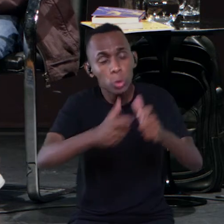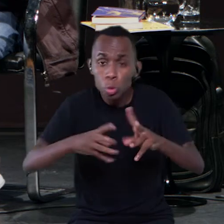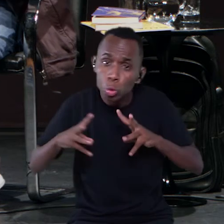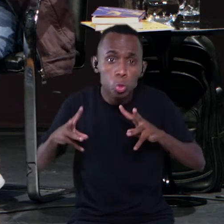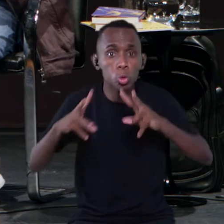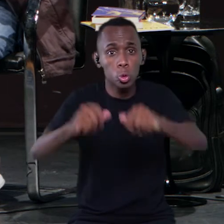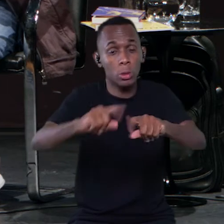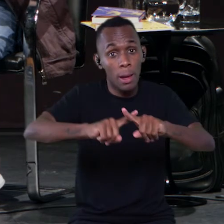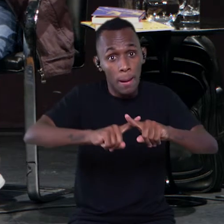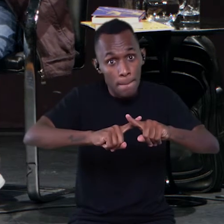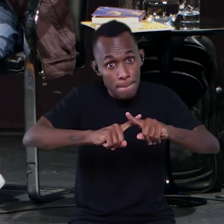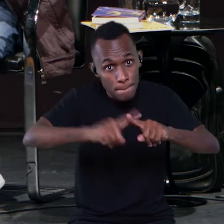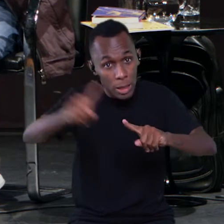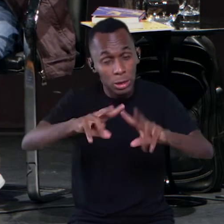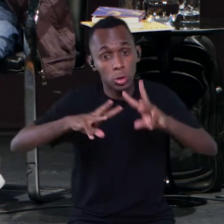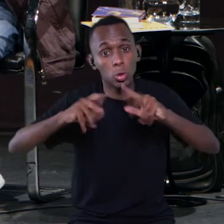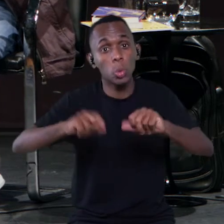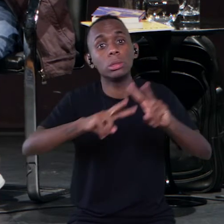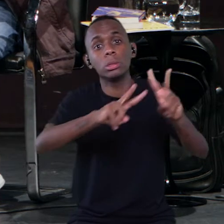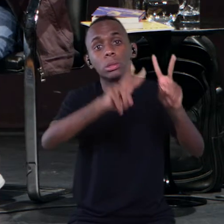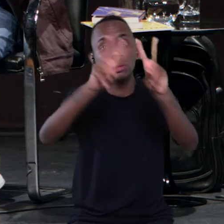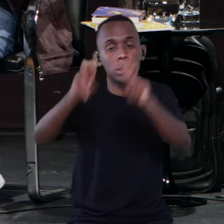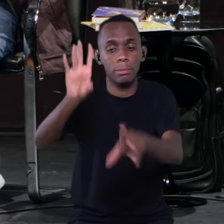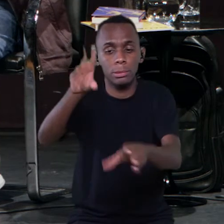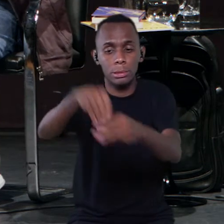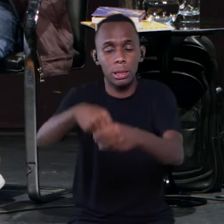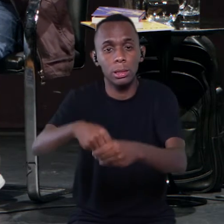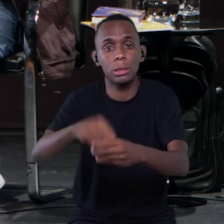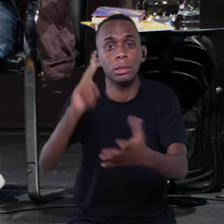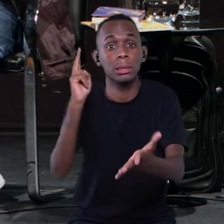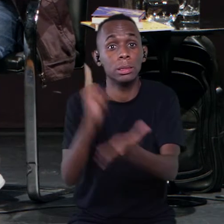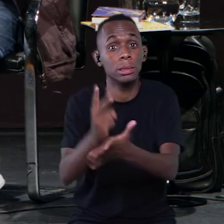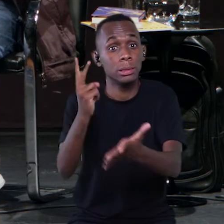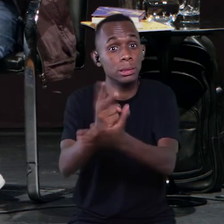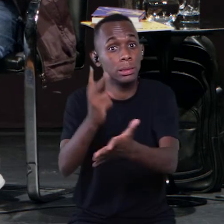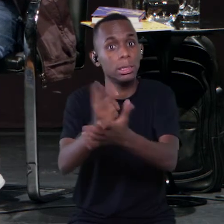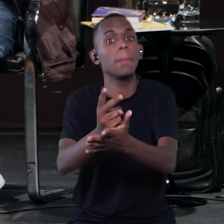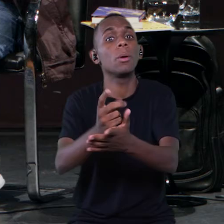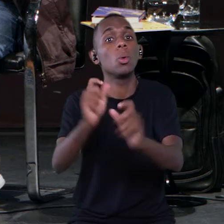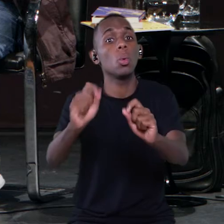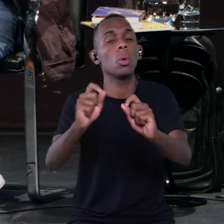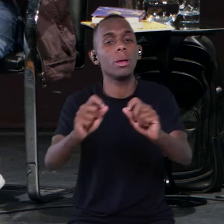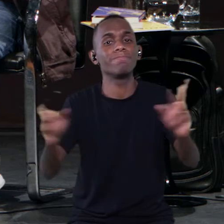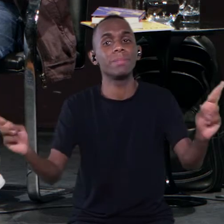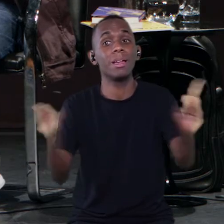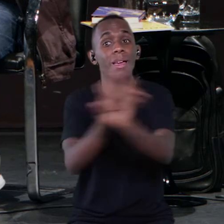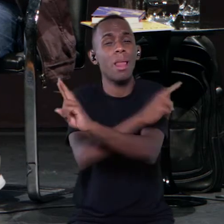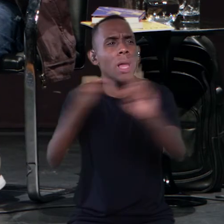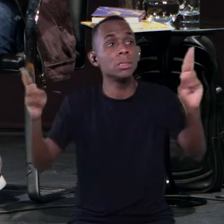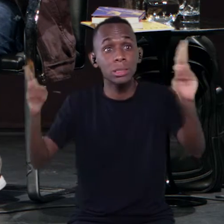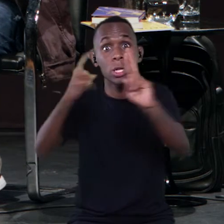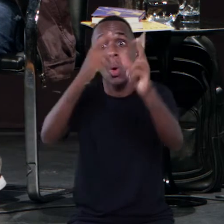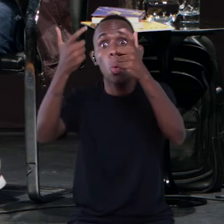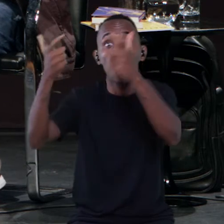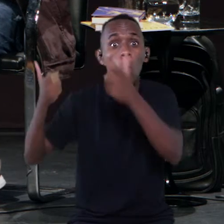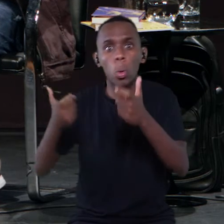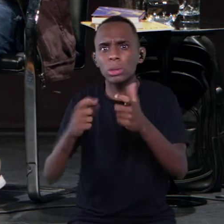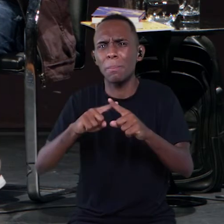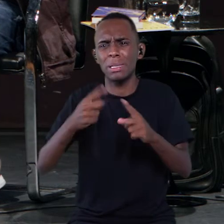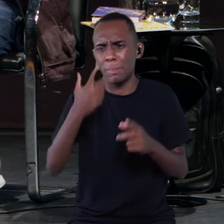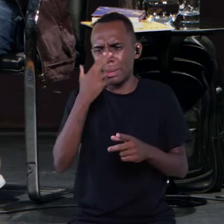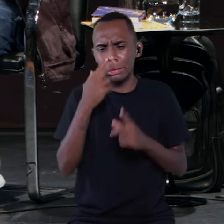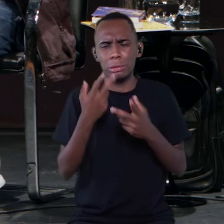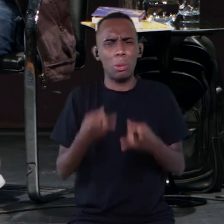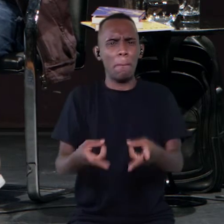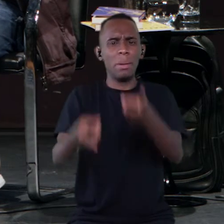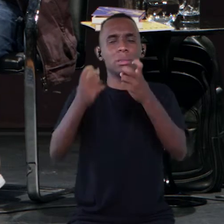locais. Mas todas as questões locais, elas sempre são frutos de correlações, às vezes, não perceptíveis. O pão